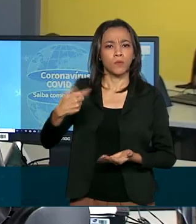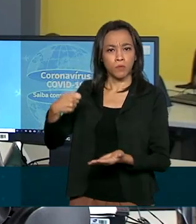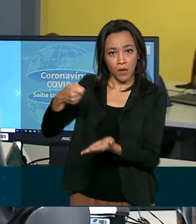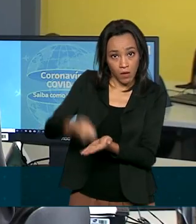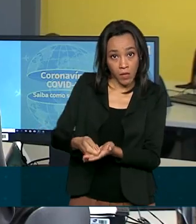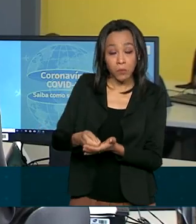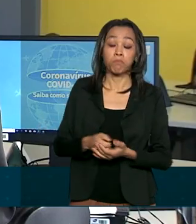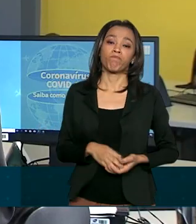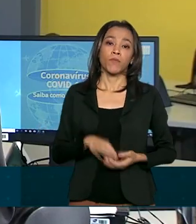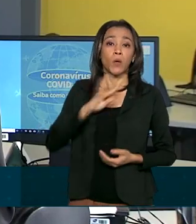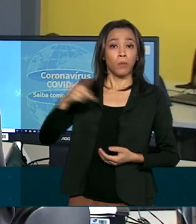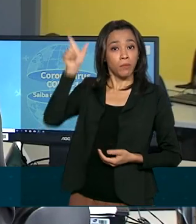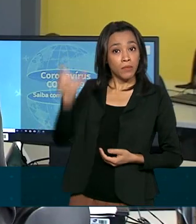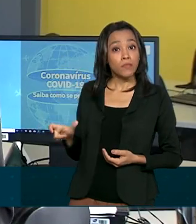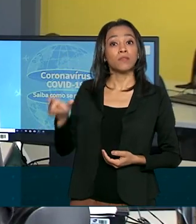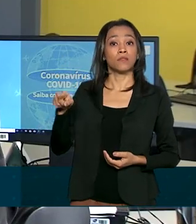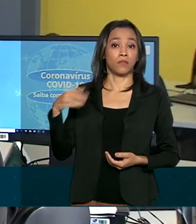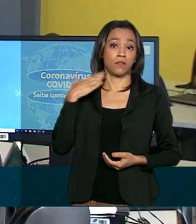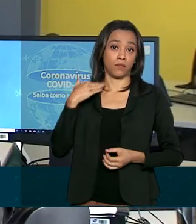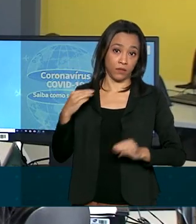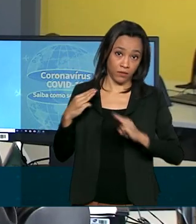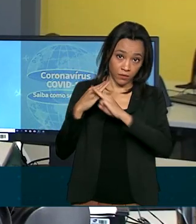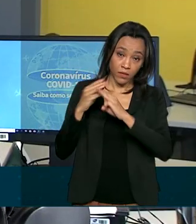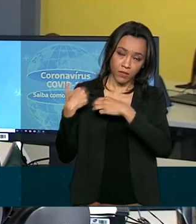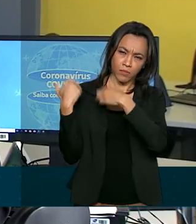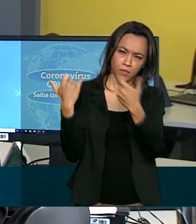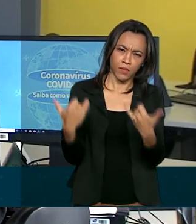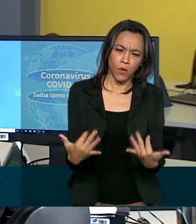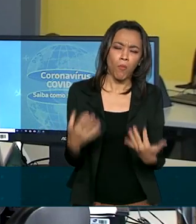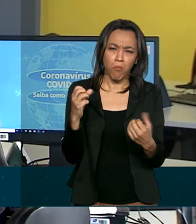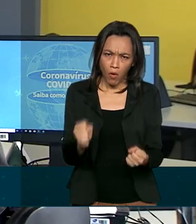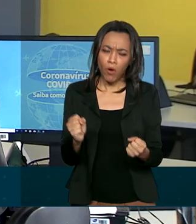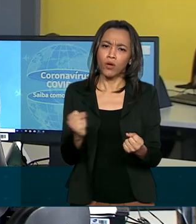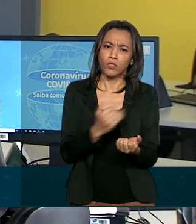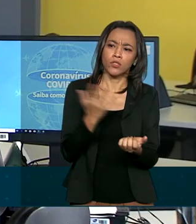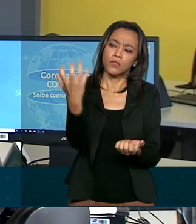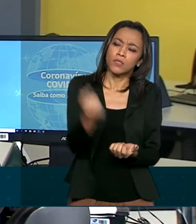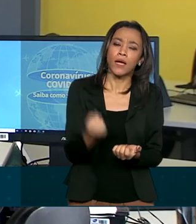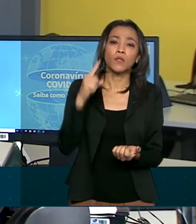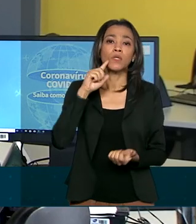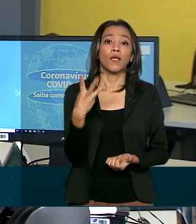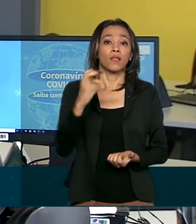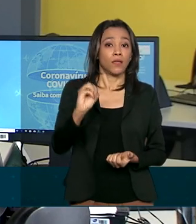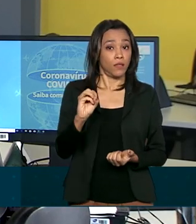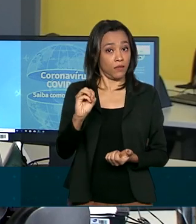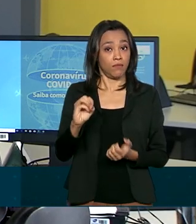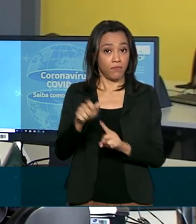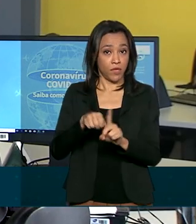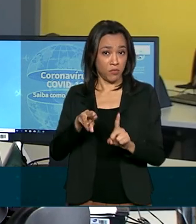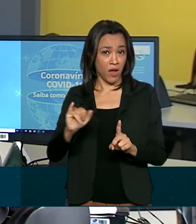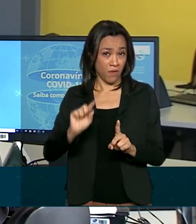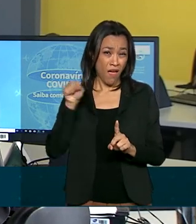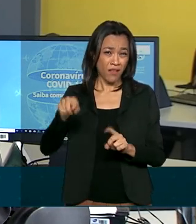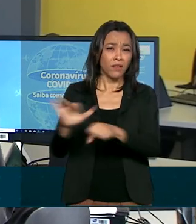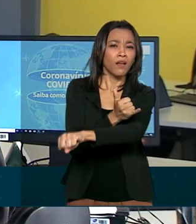da Caixa Econômica Federal explicou que todos poderão fazer retiradas a partir do dia 30 de maio. A medida é para evitar que milhares